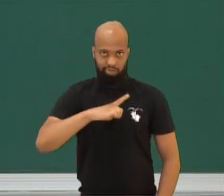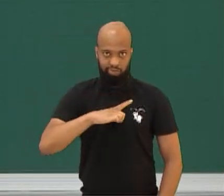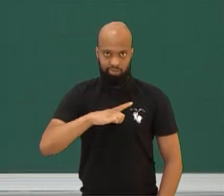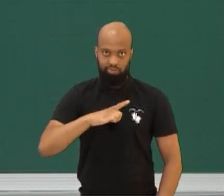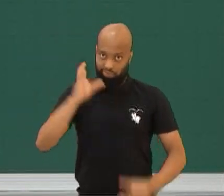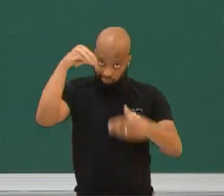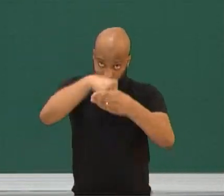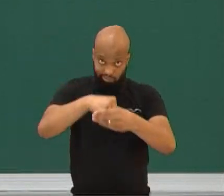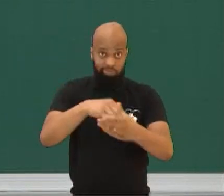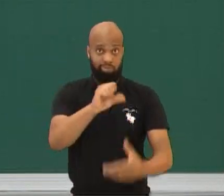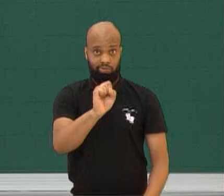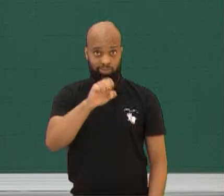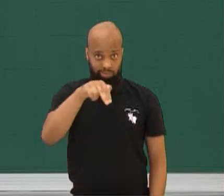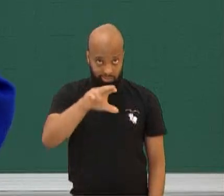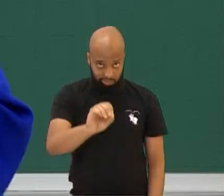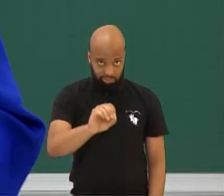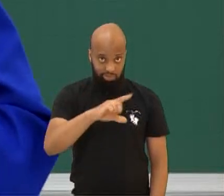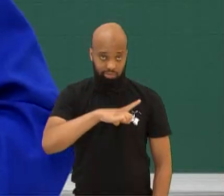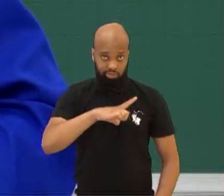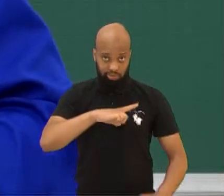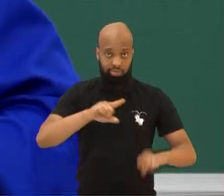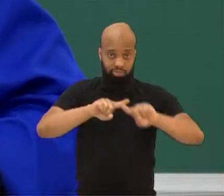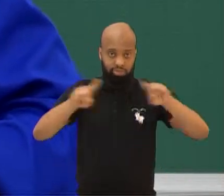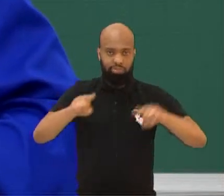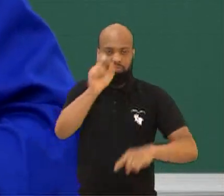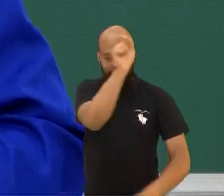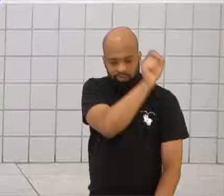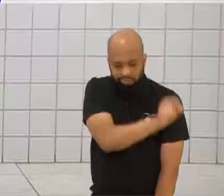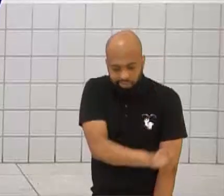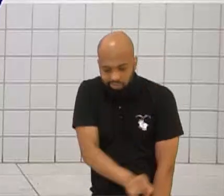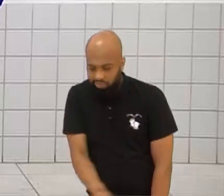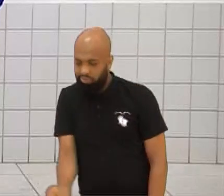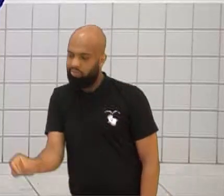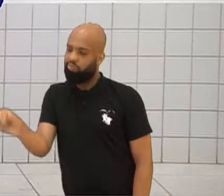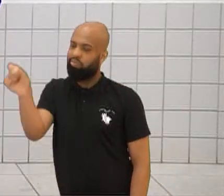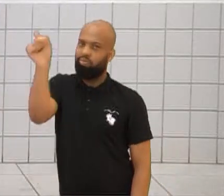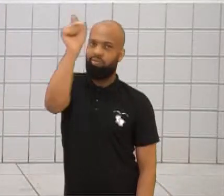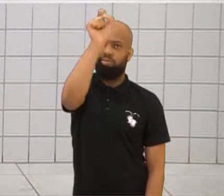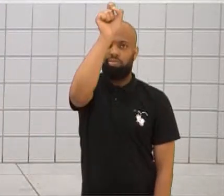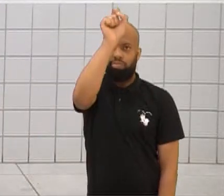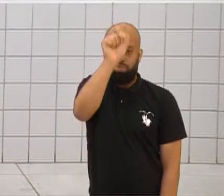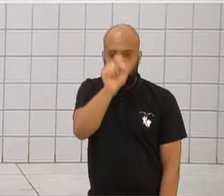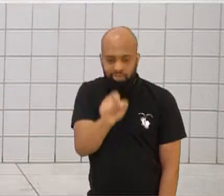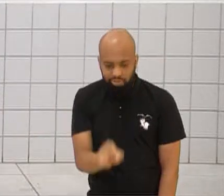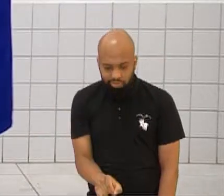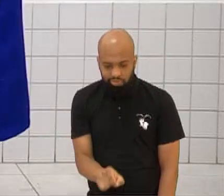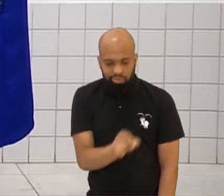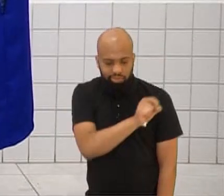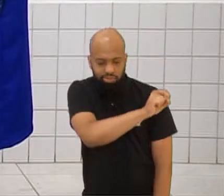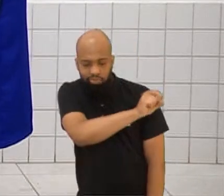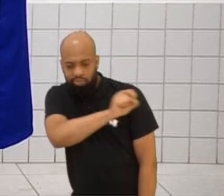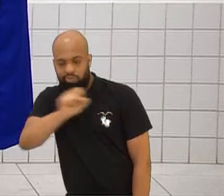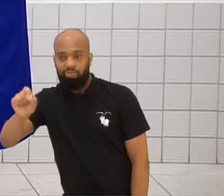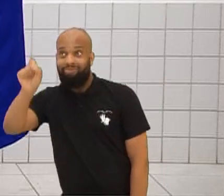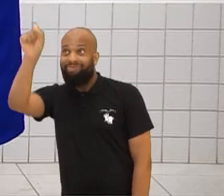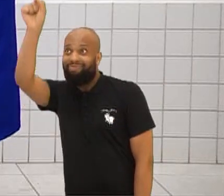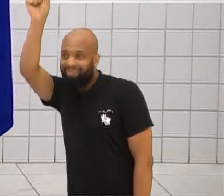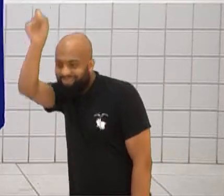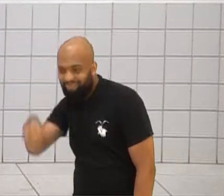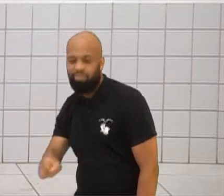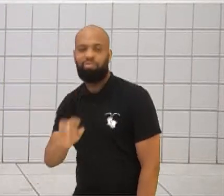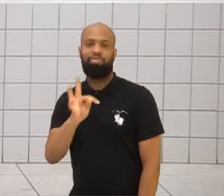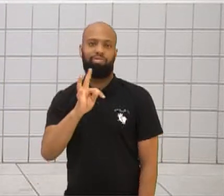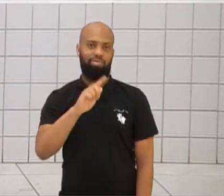estudando. Próxima, já um spoiler. Isso aí. Próximas aulas. Não perca as próximas aulas. Tá bom? Vamos para frente. Vamos lá,